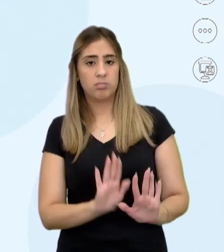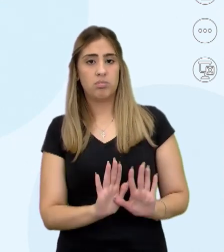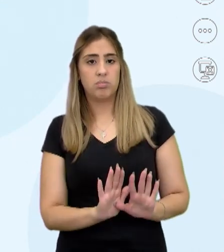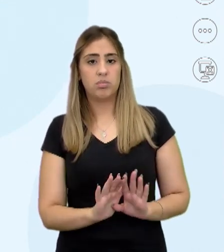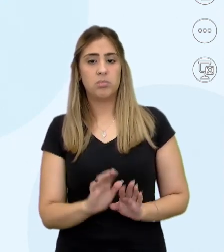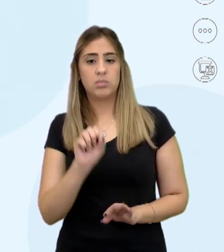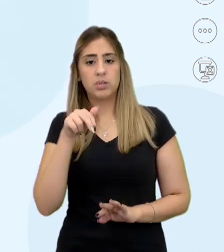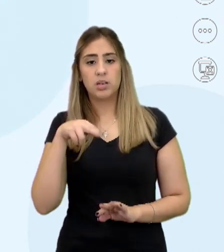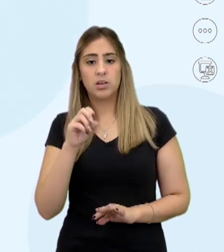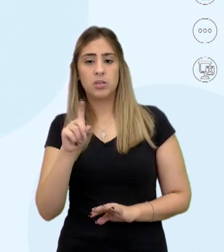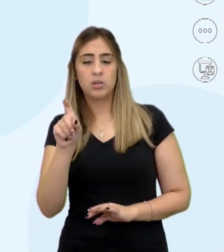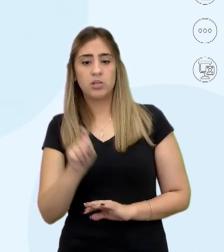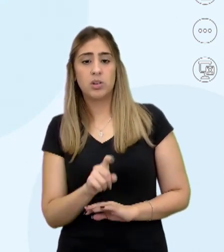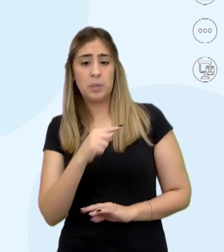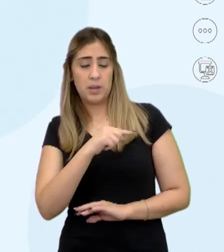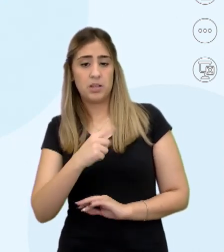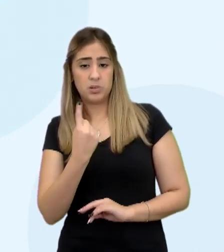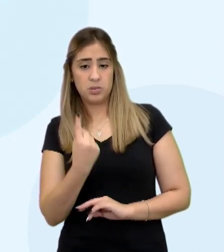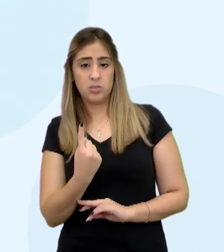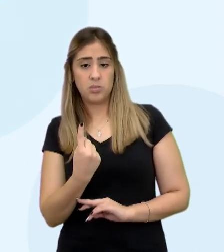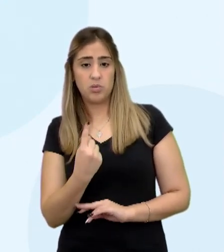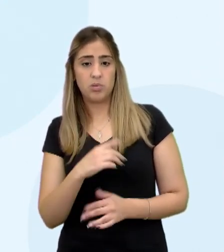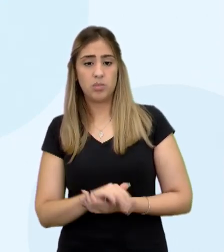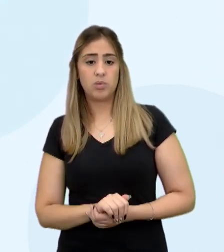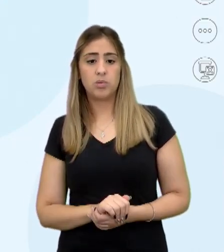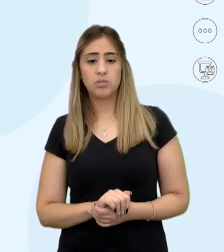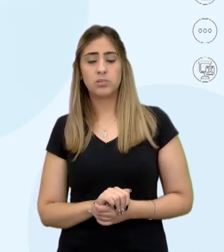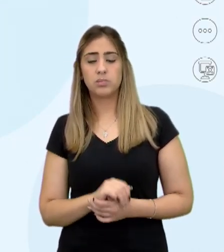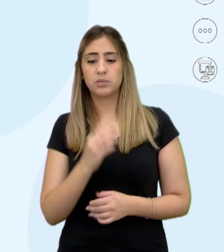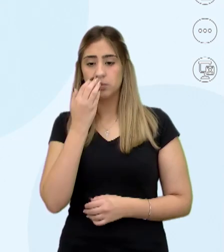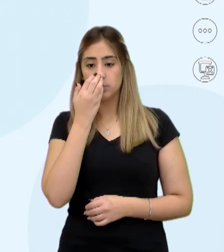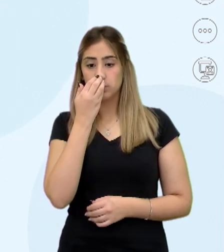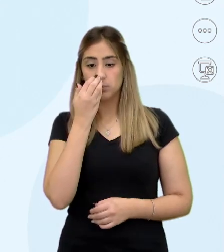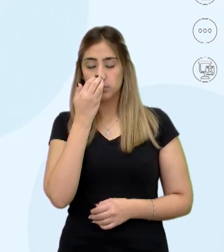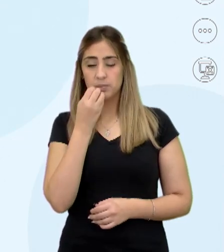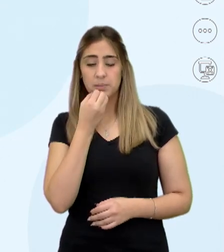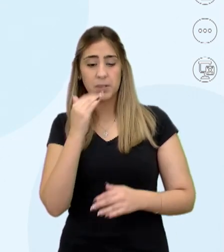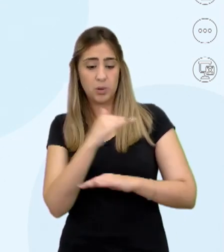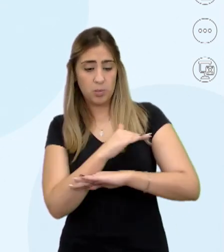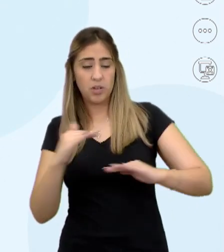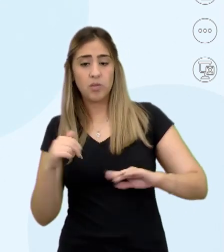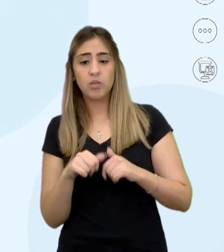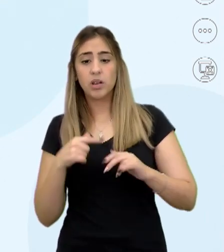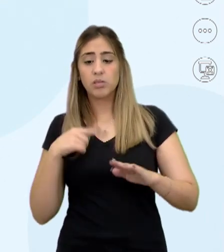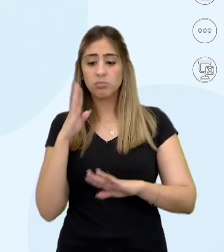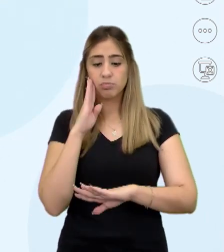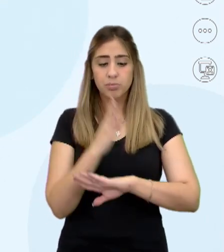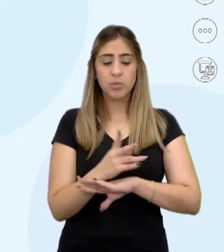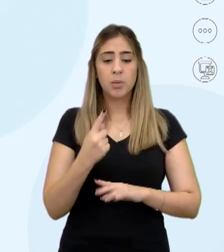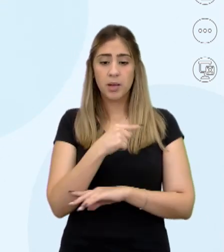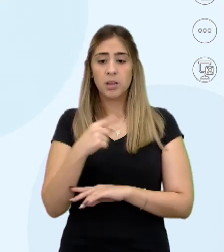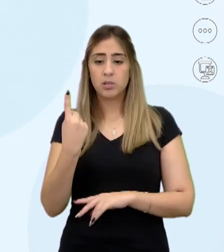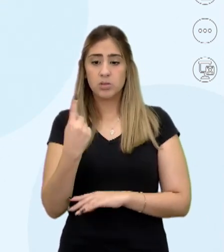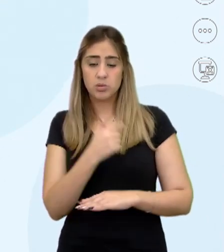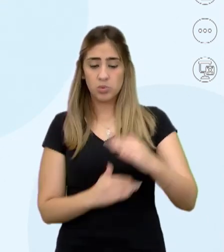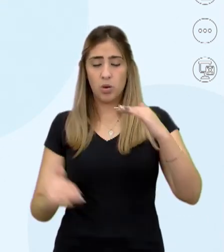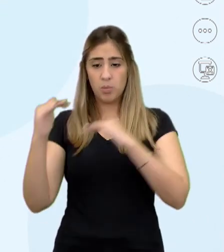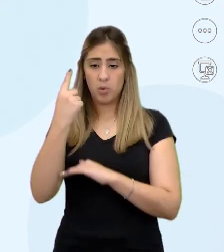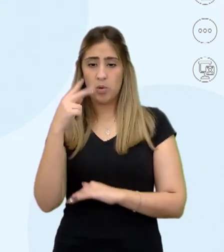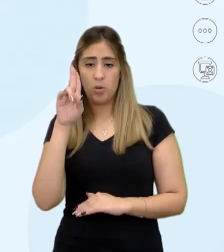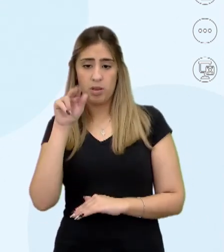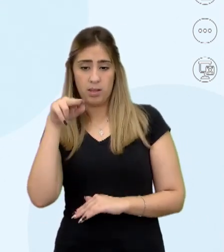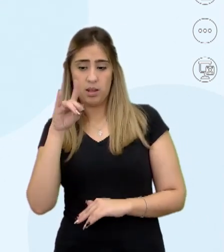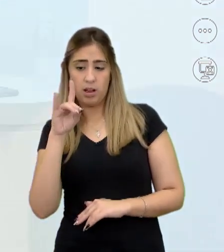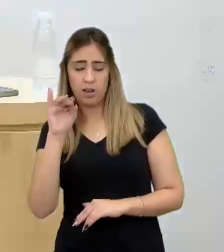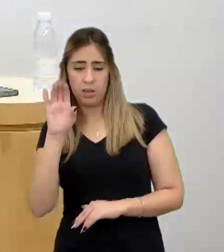quando tinha seno de x menos 1, o seu miolo, que era bem lá no meio, fica na direção do menos 1. Subiu uma unidade e